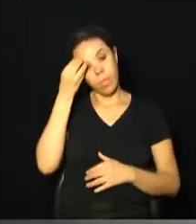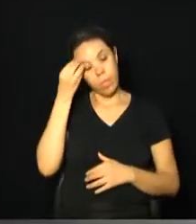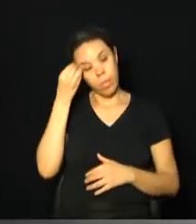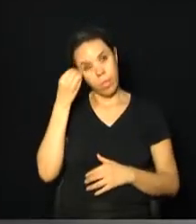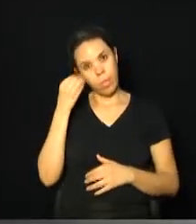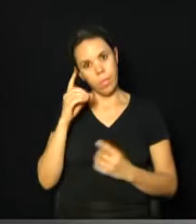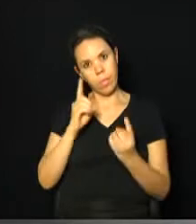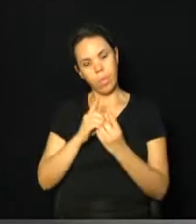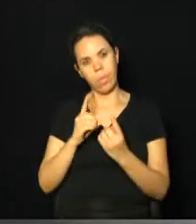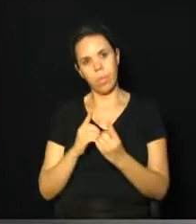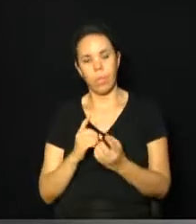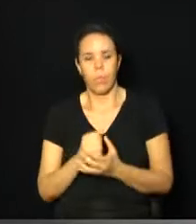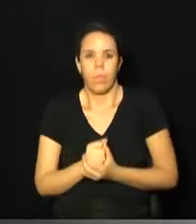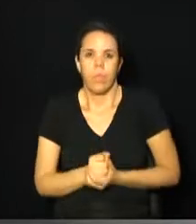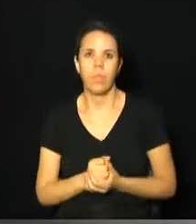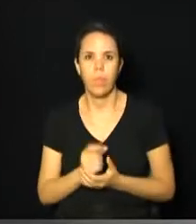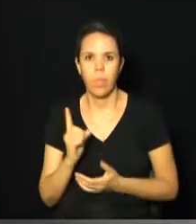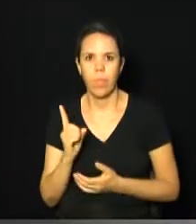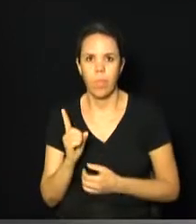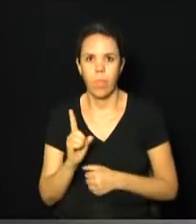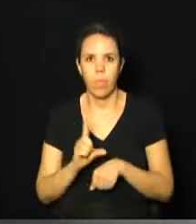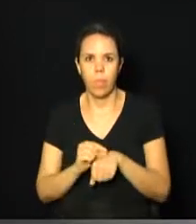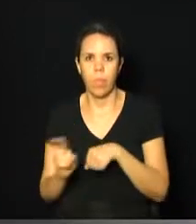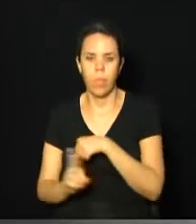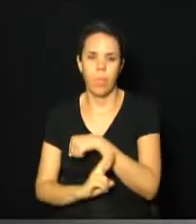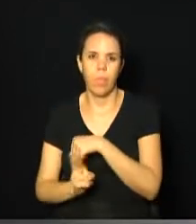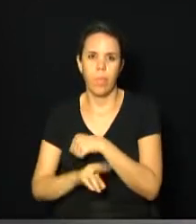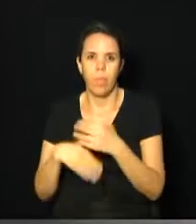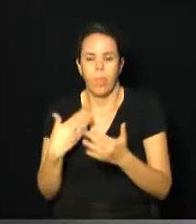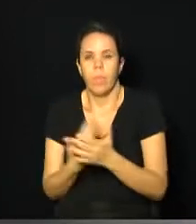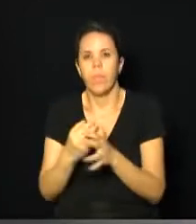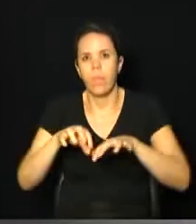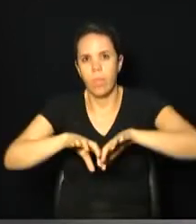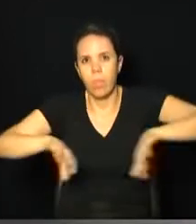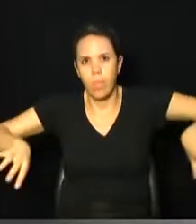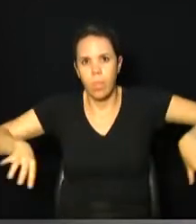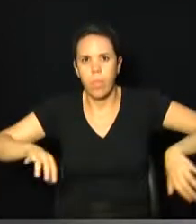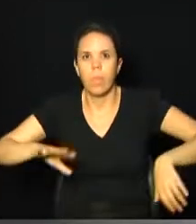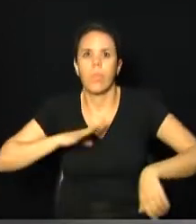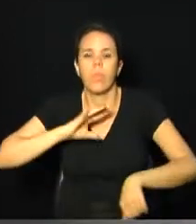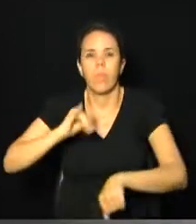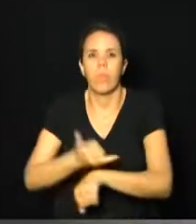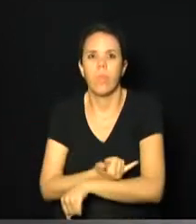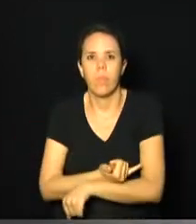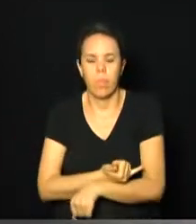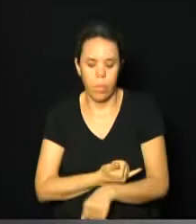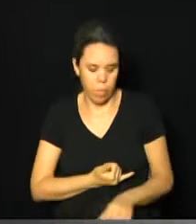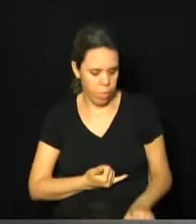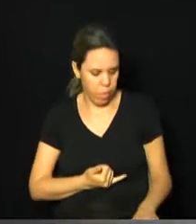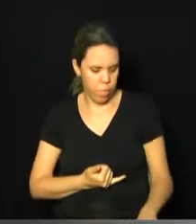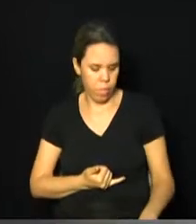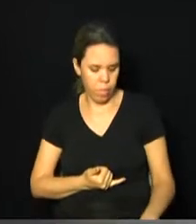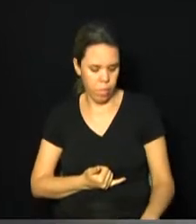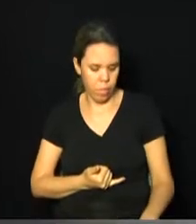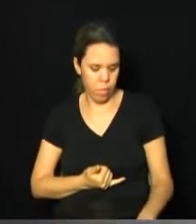mas a gente atende desde da Dom Pedro até a divisa com Jaguariúna e divisa com Pedreira.